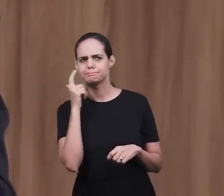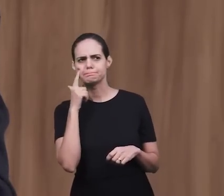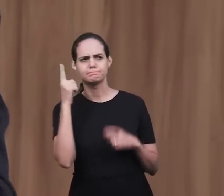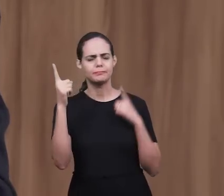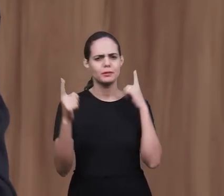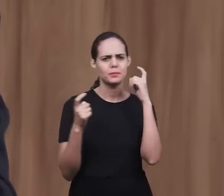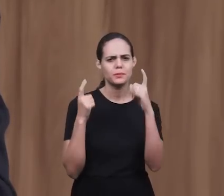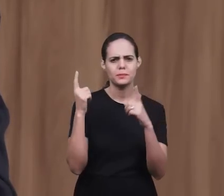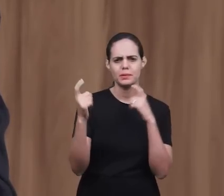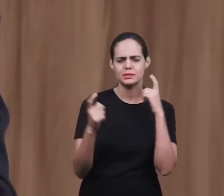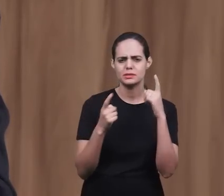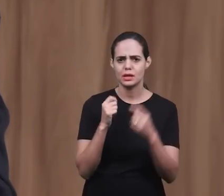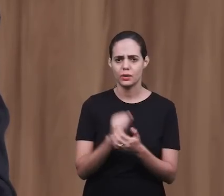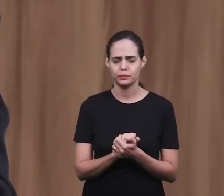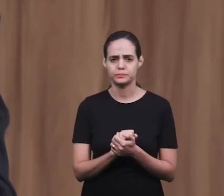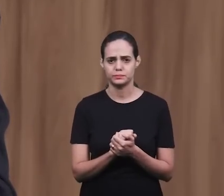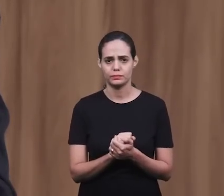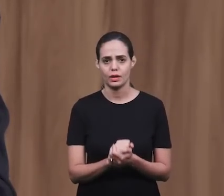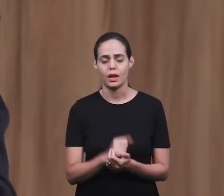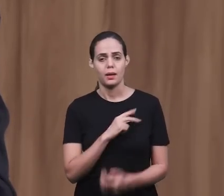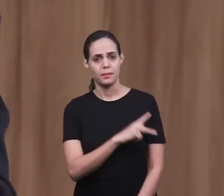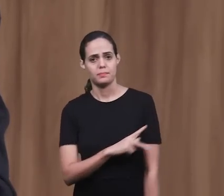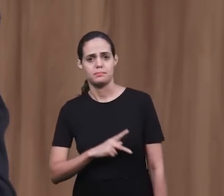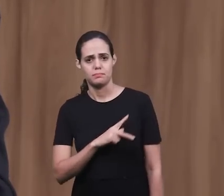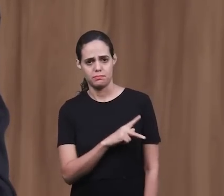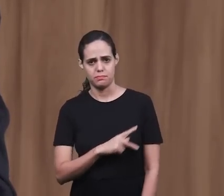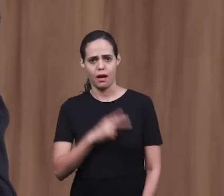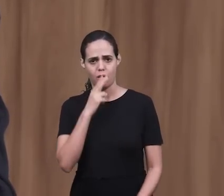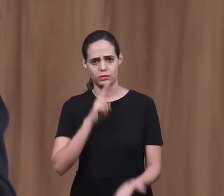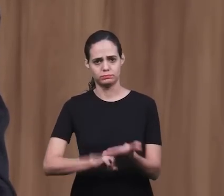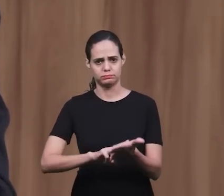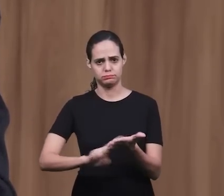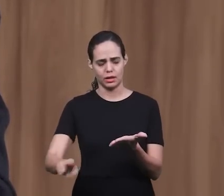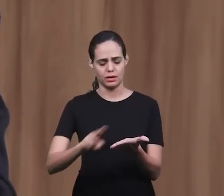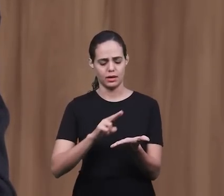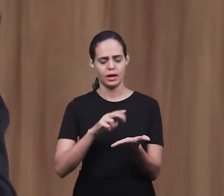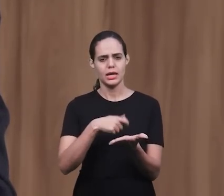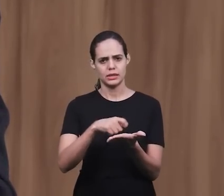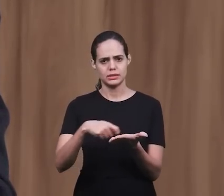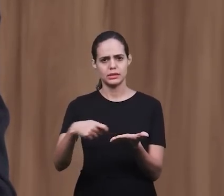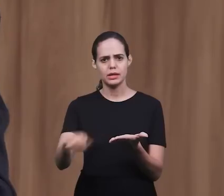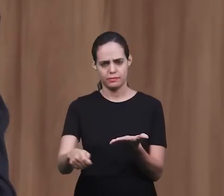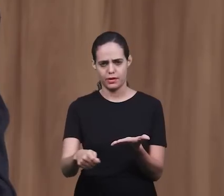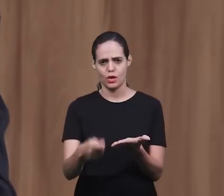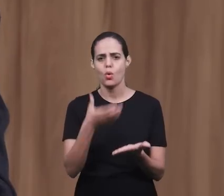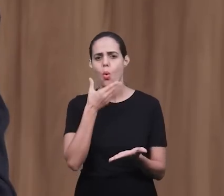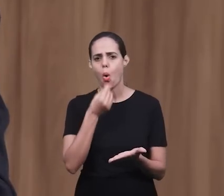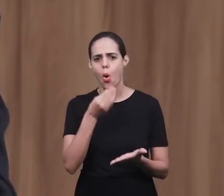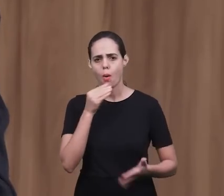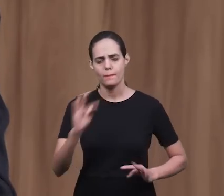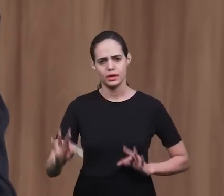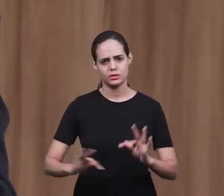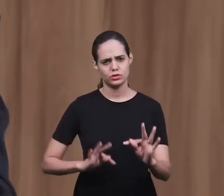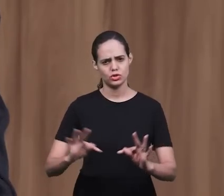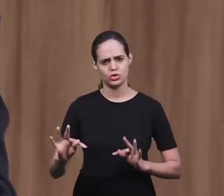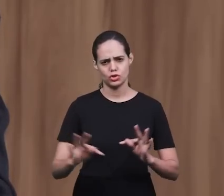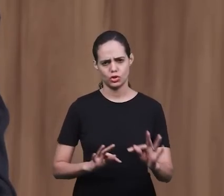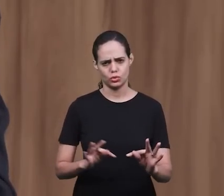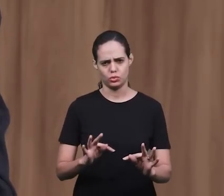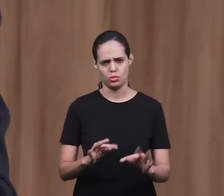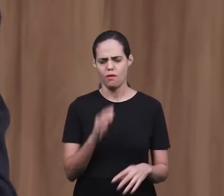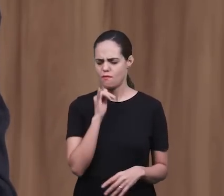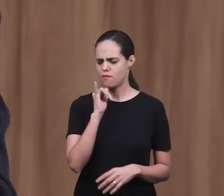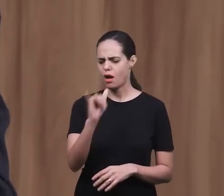disso, ele fala de que o testemunho, ou seja, a ética do pastor na questão